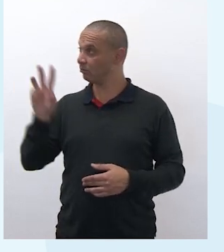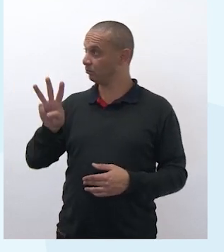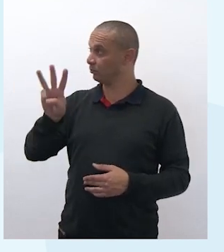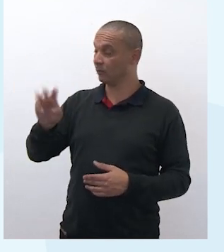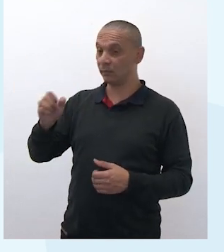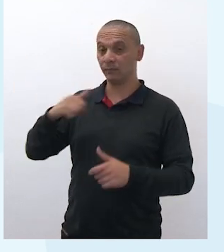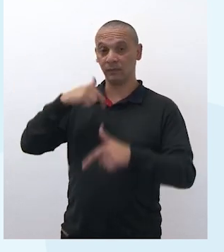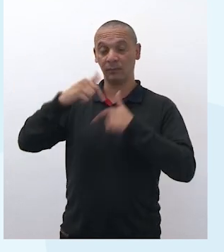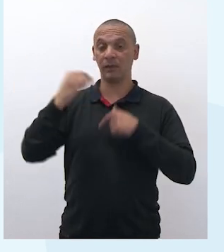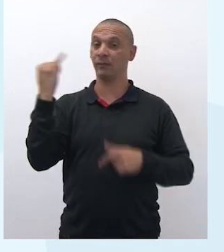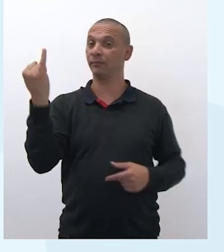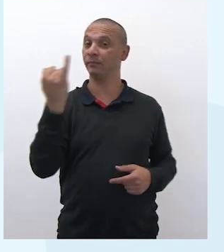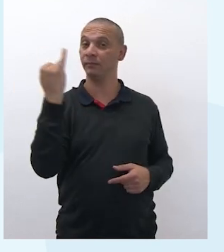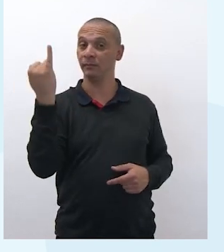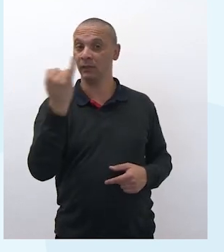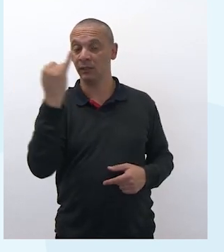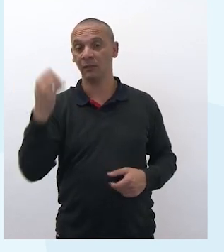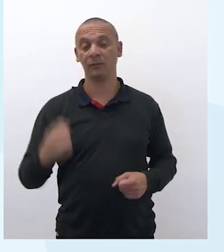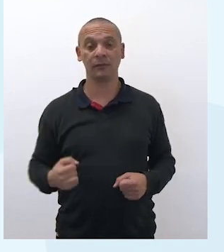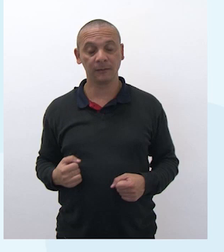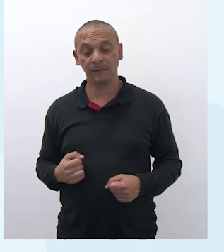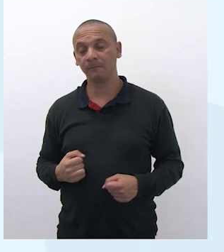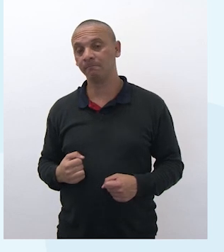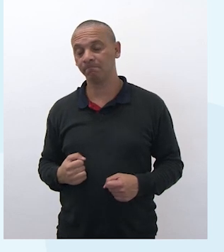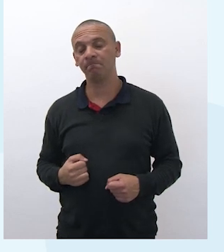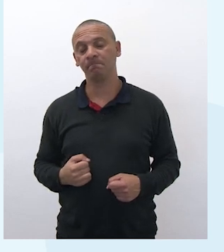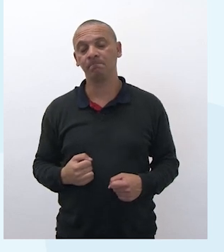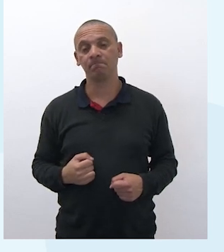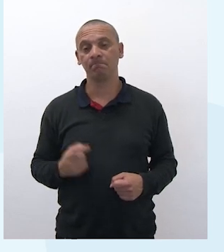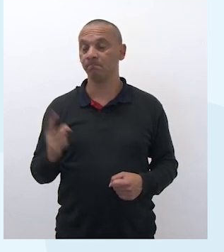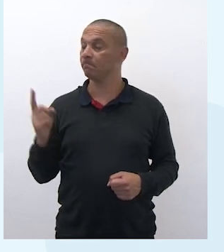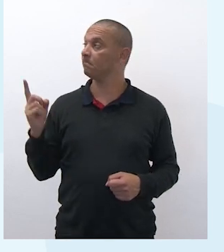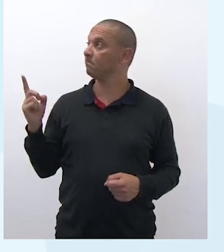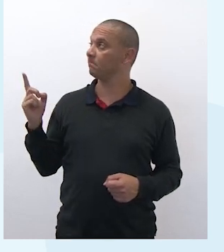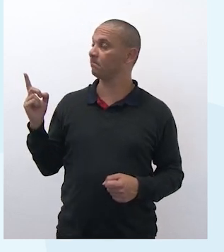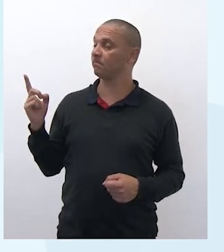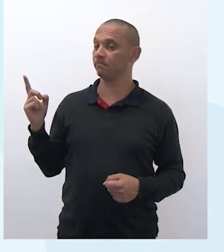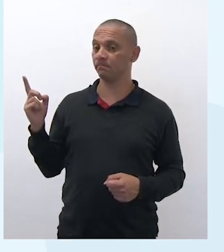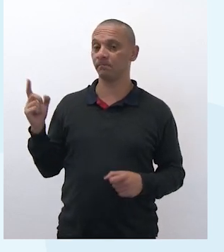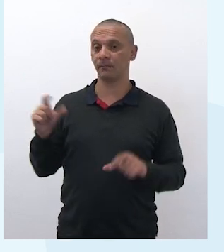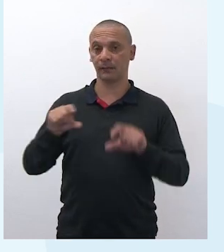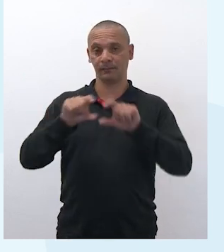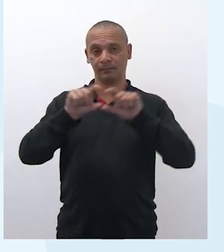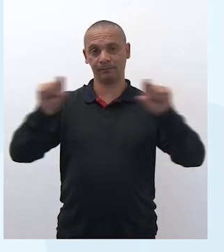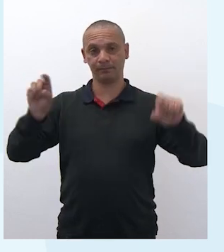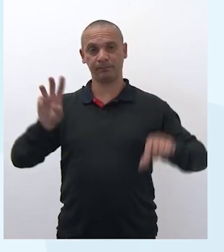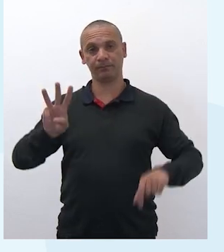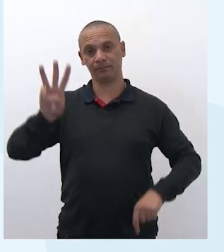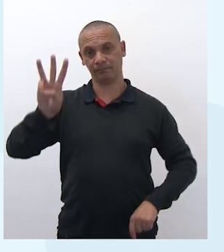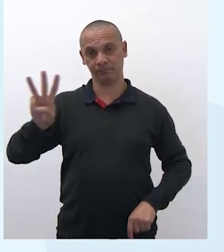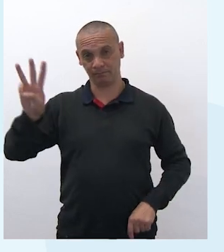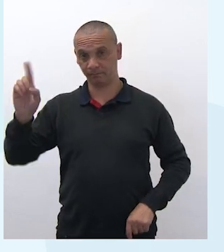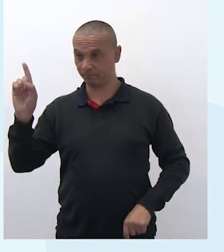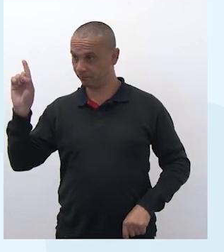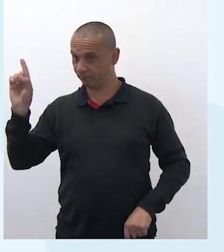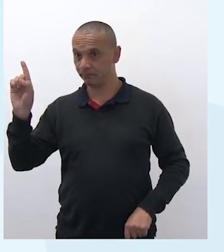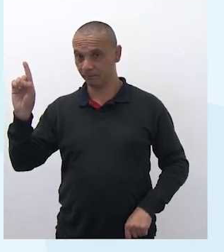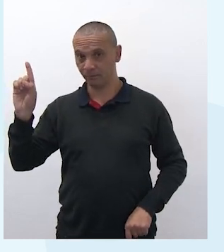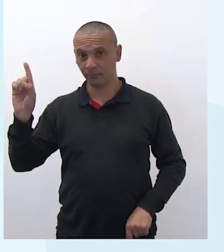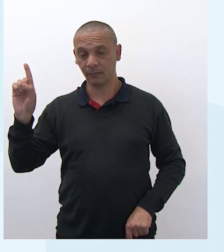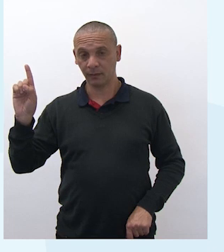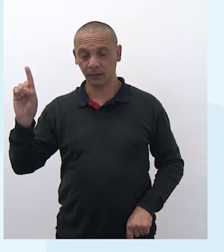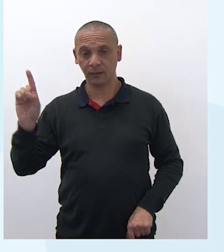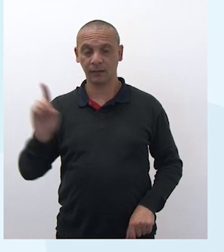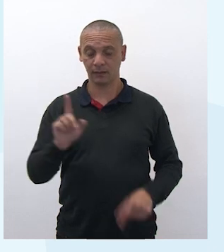trabalho. Tá? Então, assim, temos aqui o site, tá? A Patrícia, que